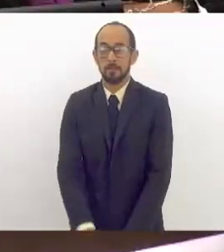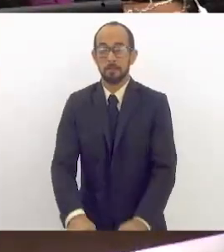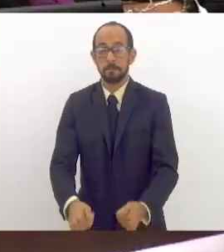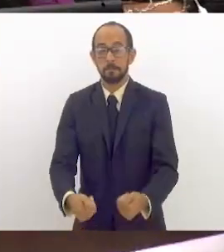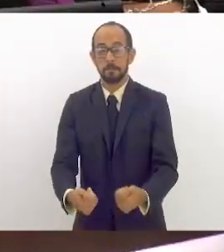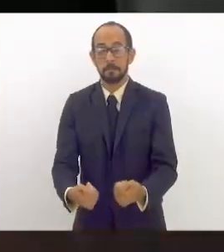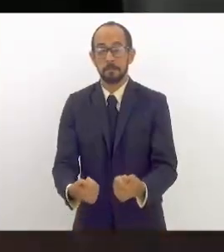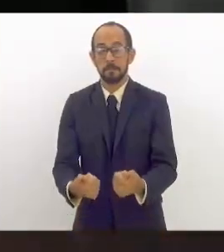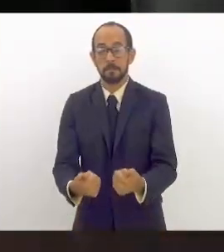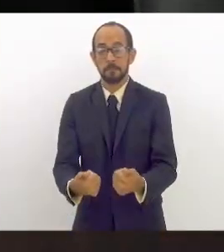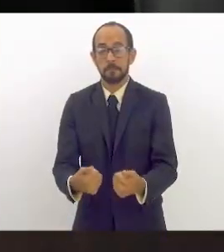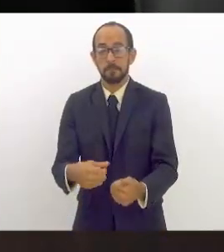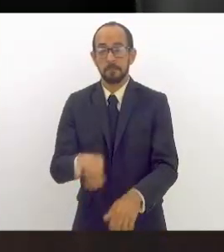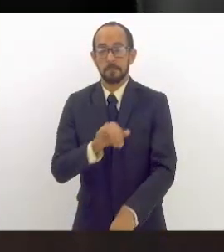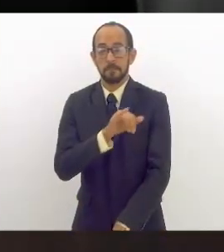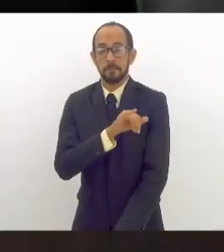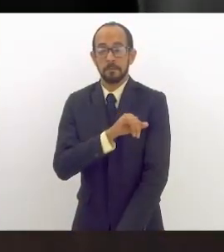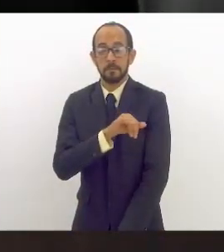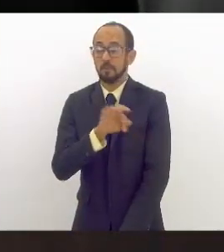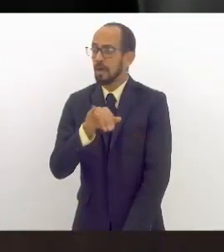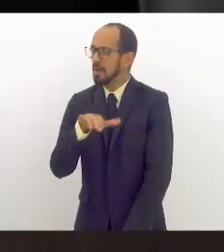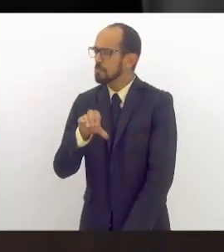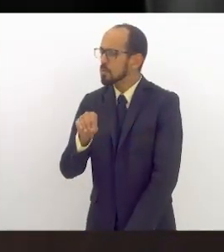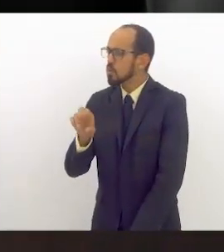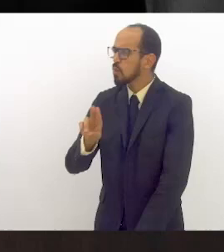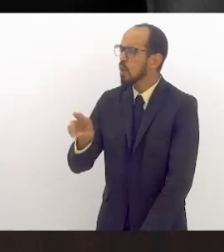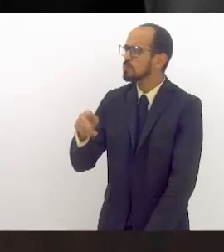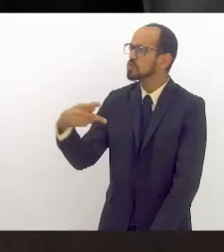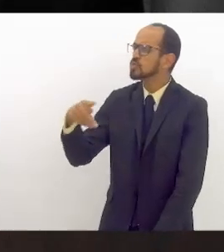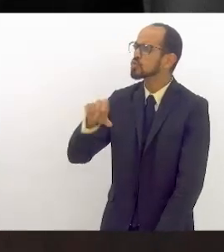o Fábio qual o nome do seu sogro